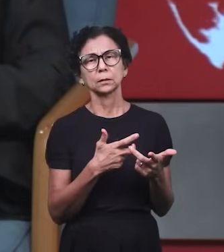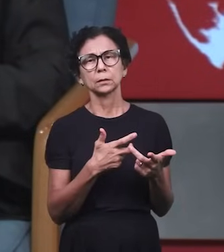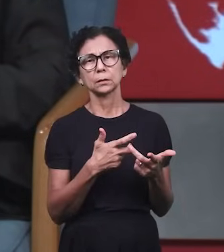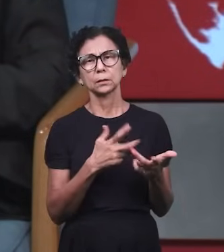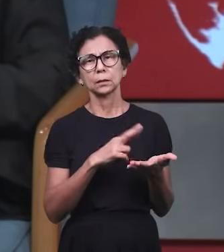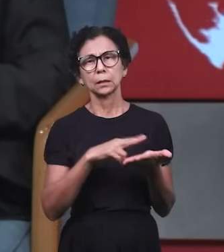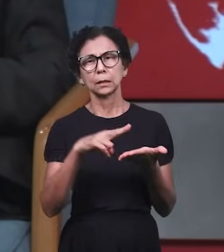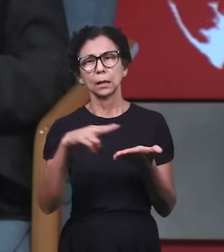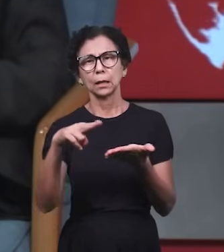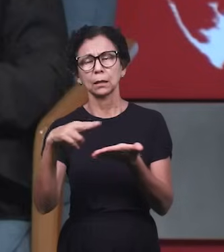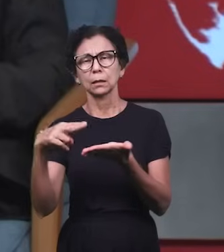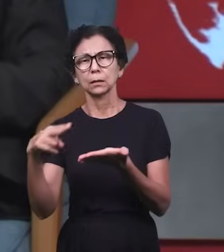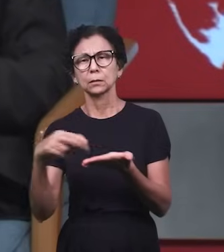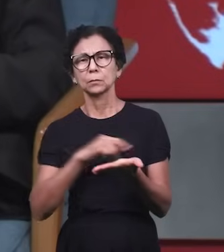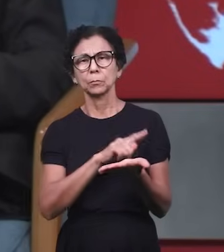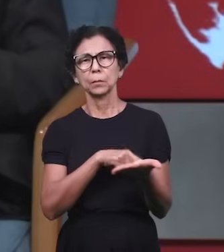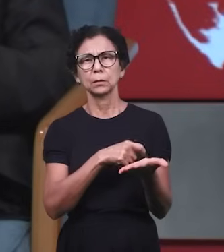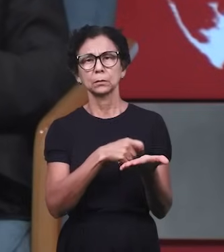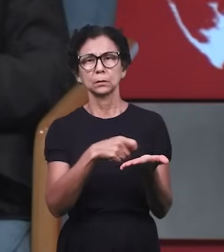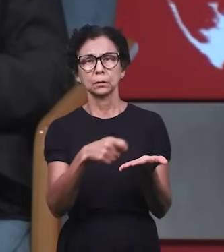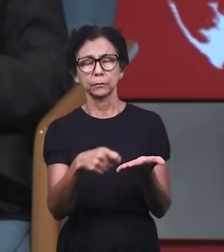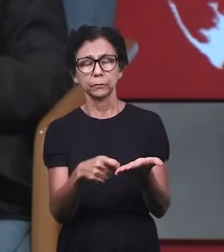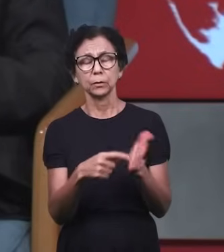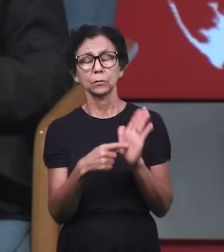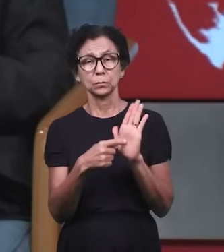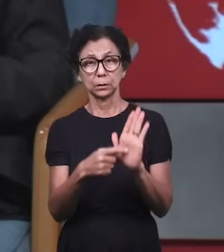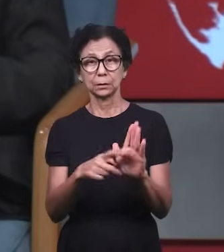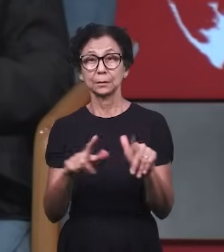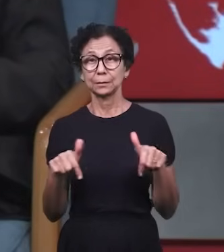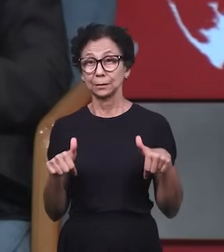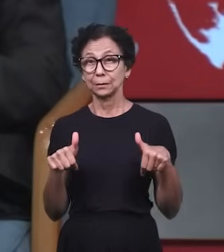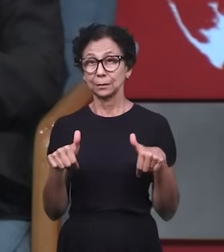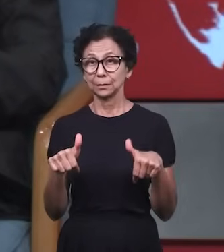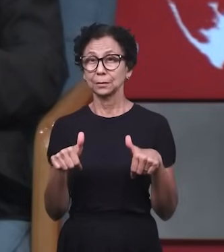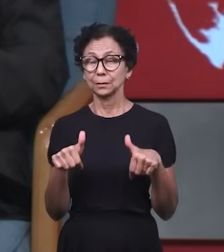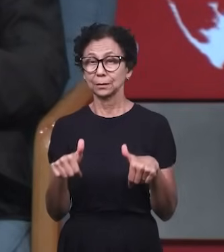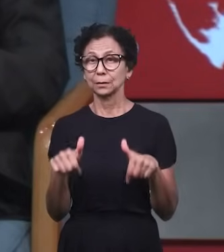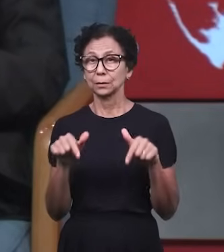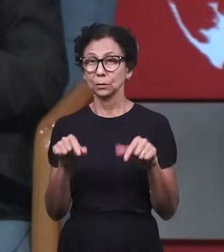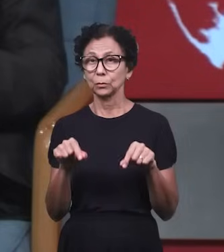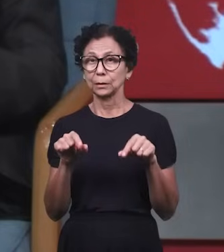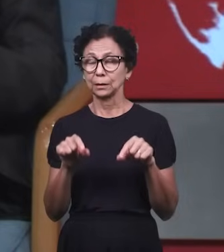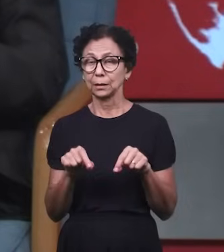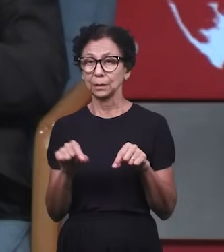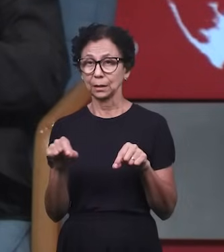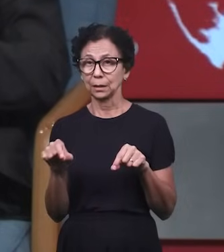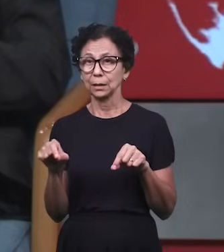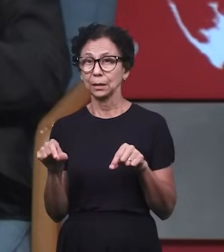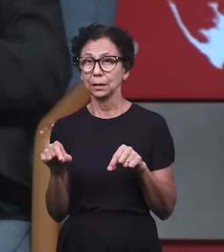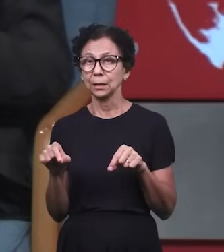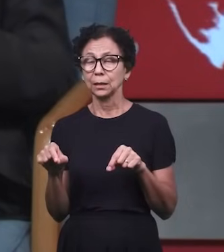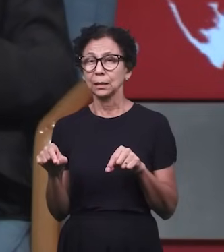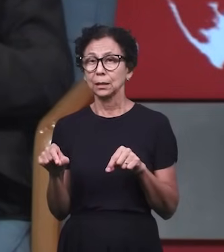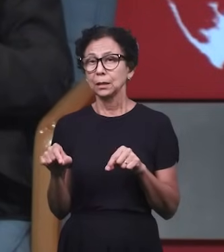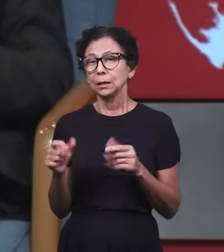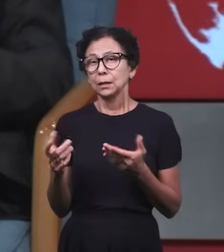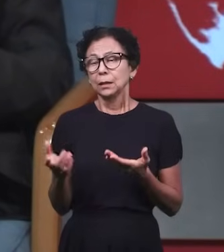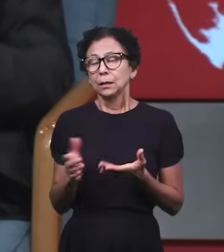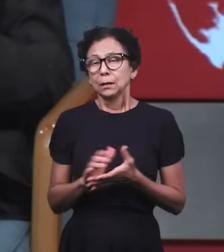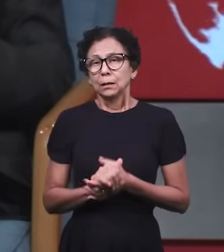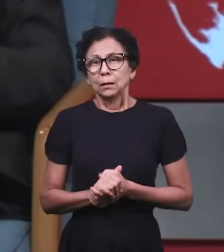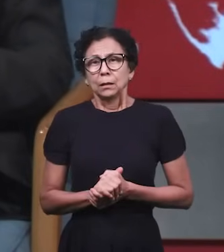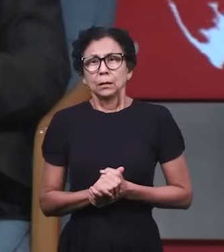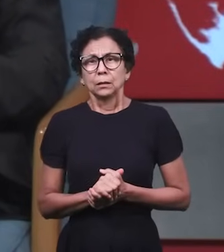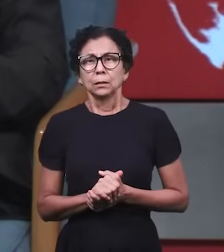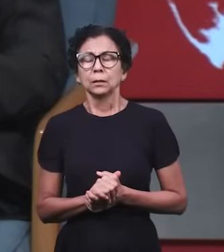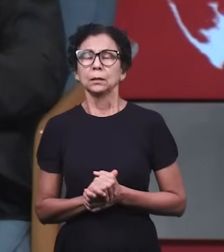Paulo, mostrando que essa operação aí, ela acaba com a vinda do